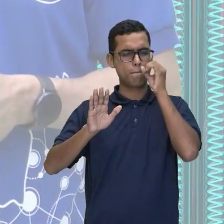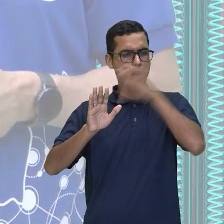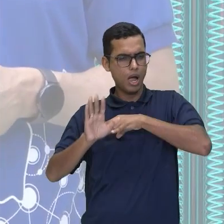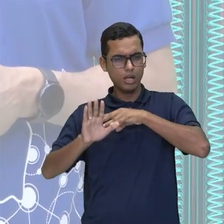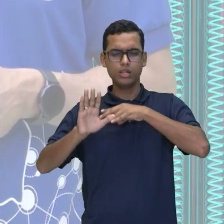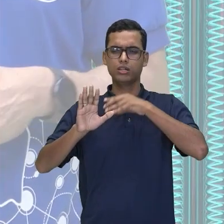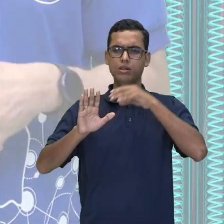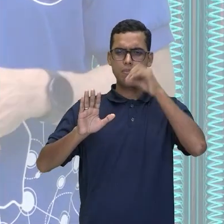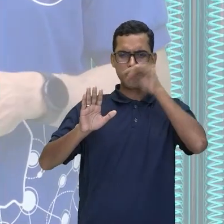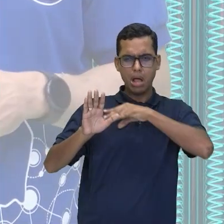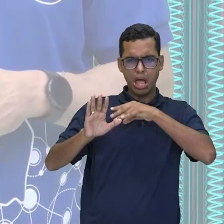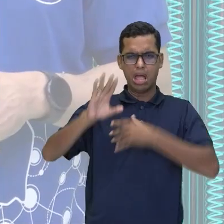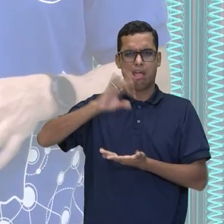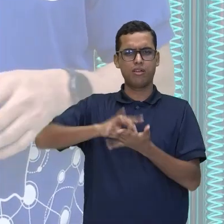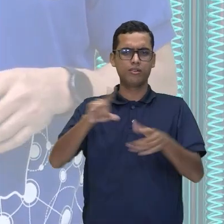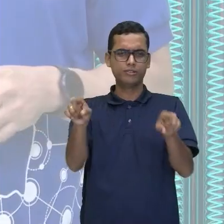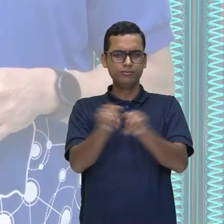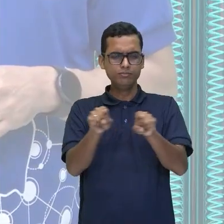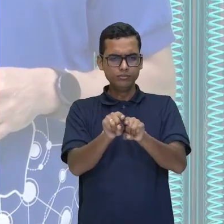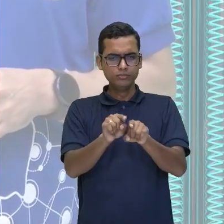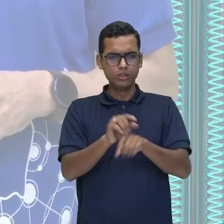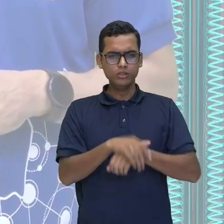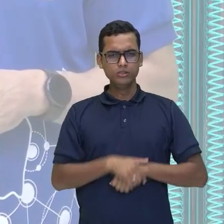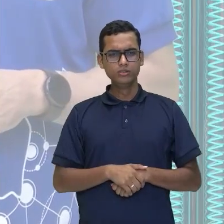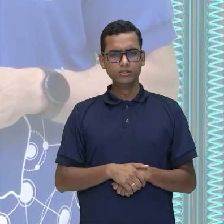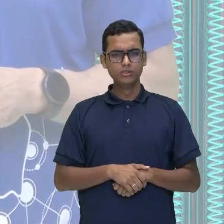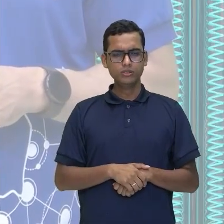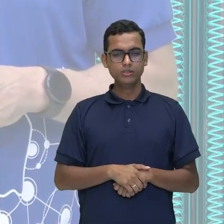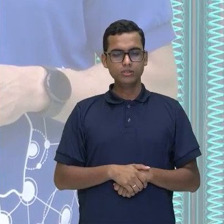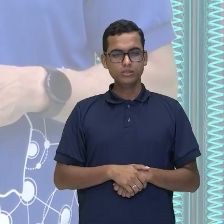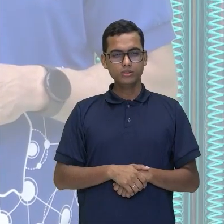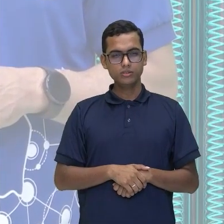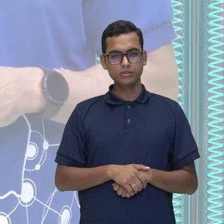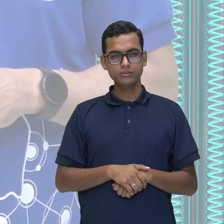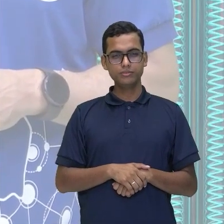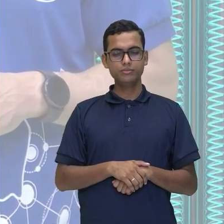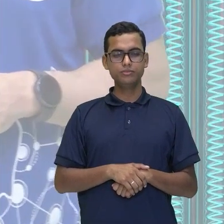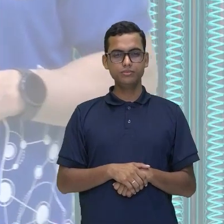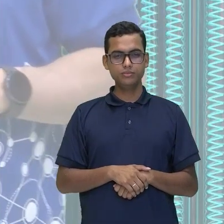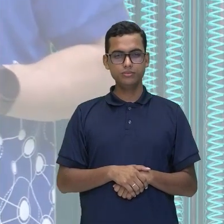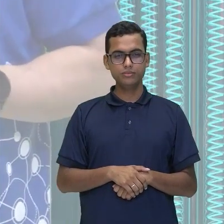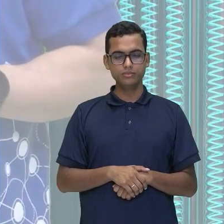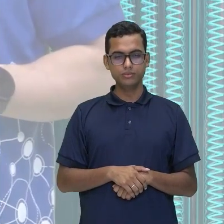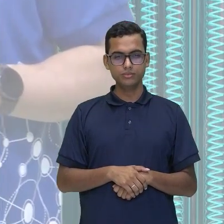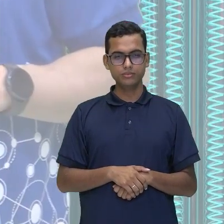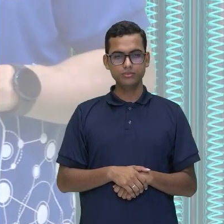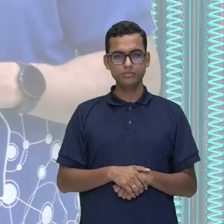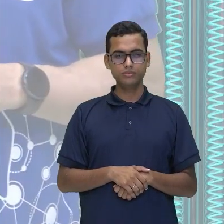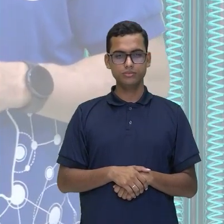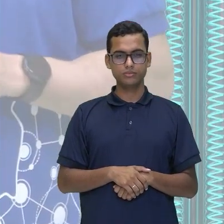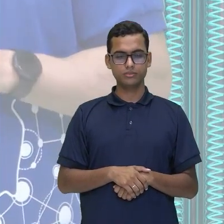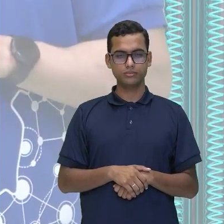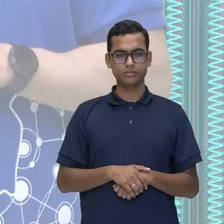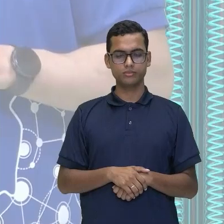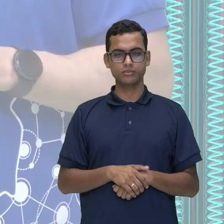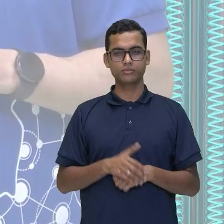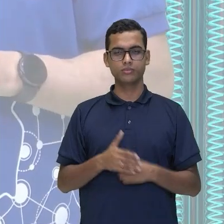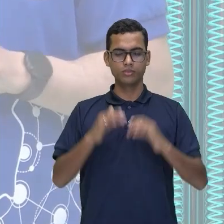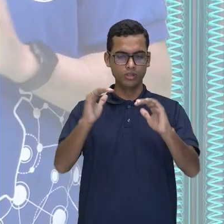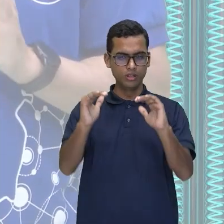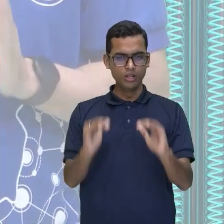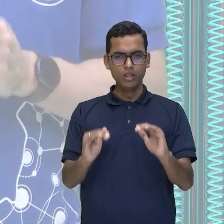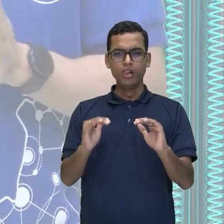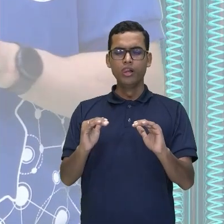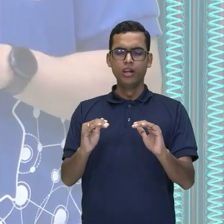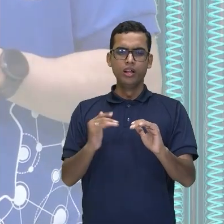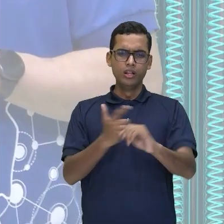isso de uma forma mais educada? De novo o verbo auxiliar modal aqui. Can you please come here? Ou